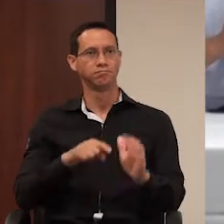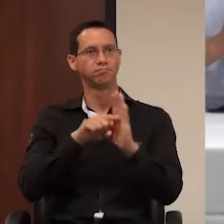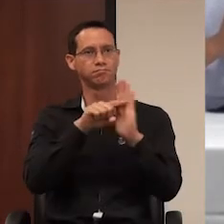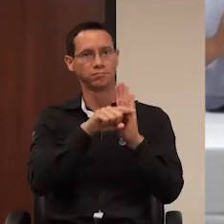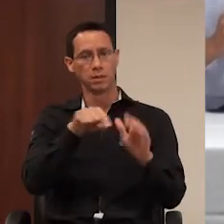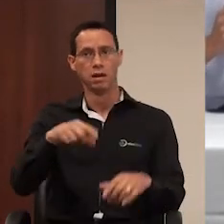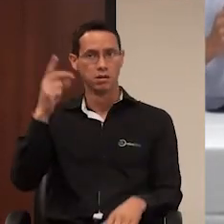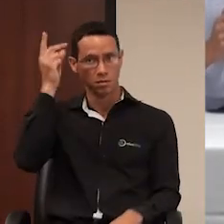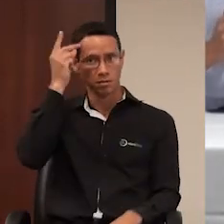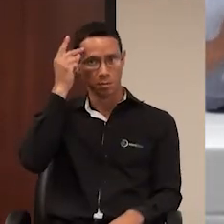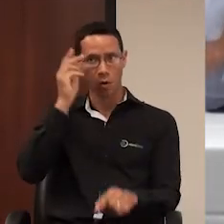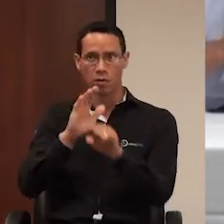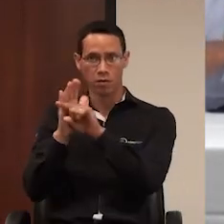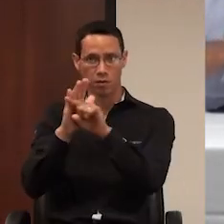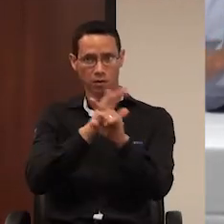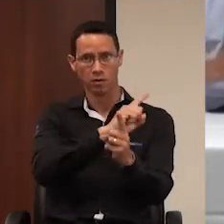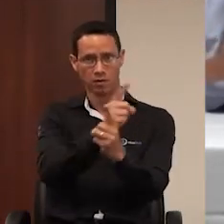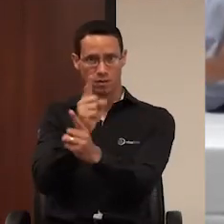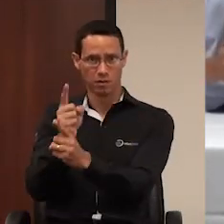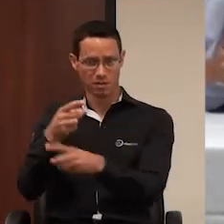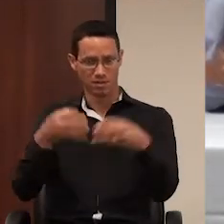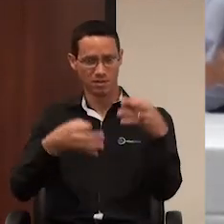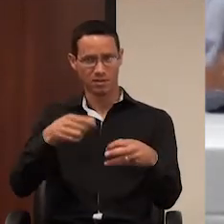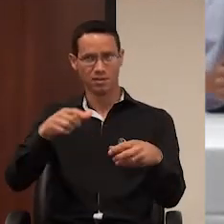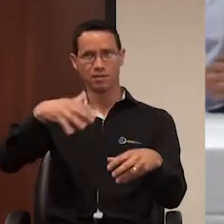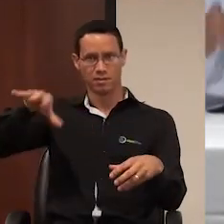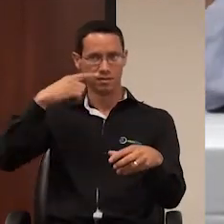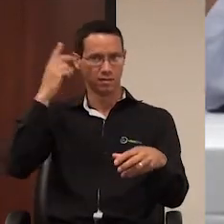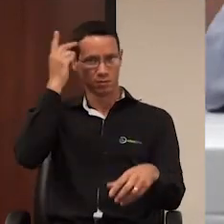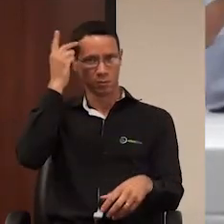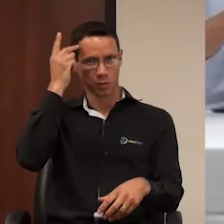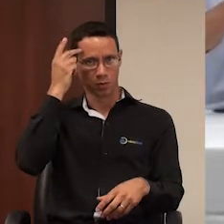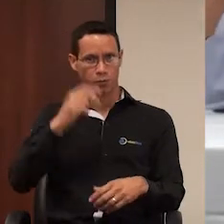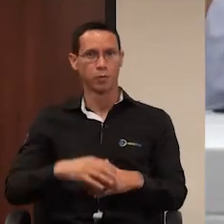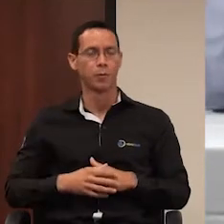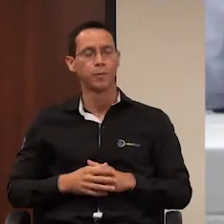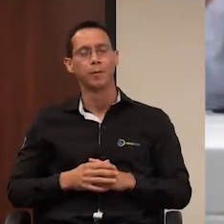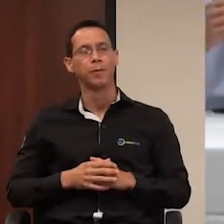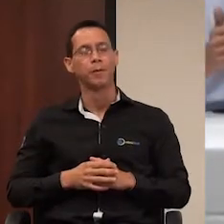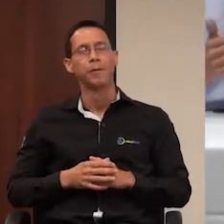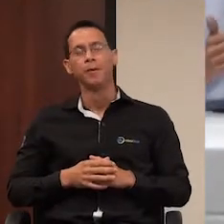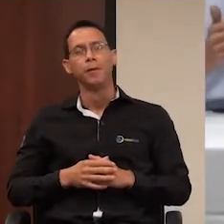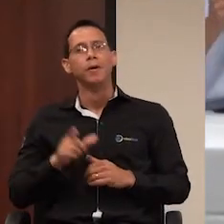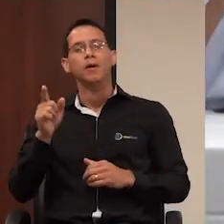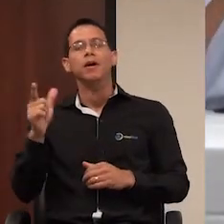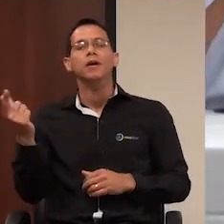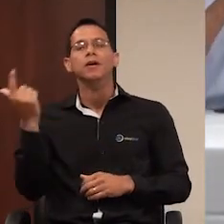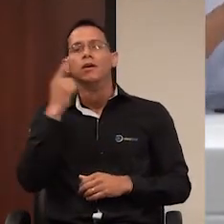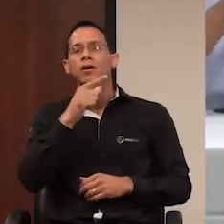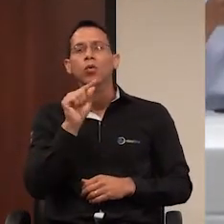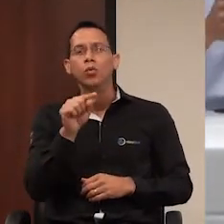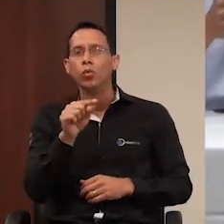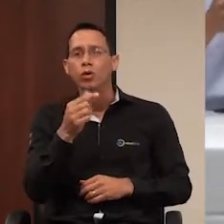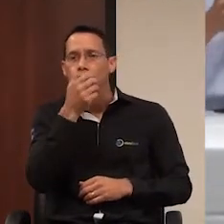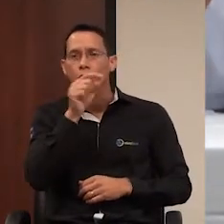Tribunal de São Paulo, o Tribunal de Justiça de São Paulo, o que ele garantiu